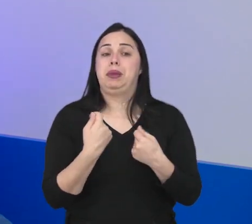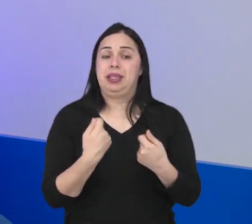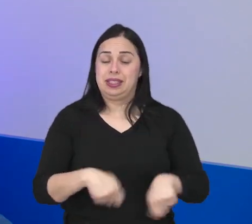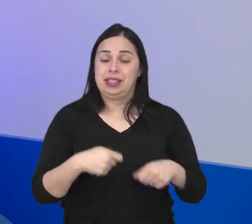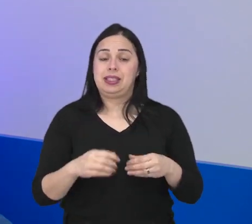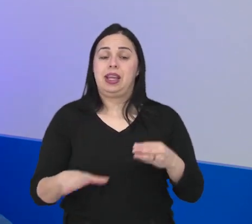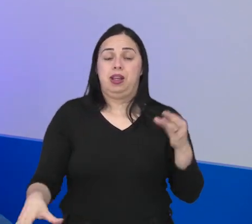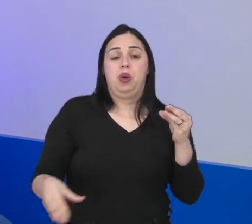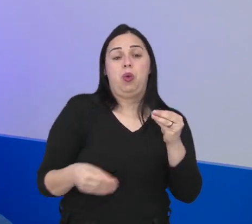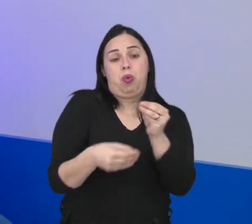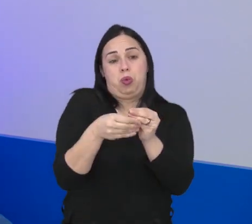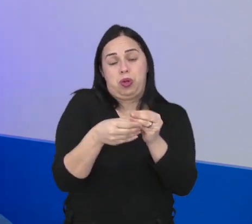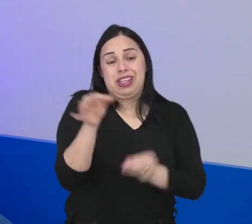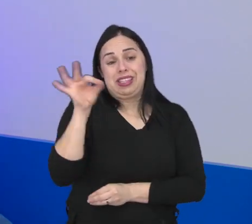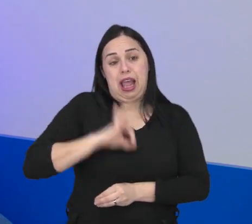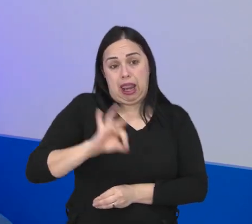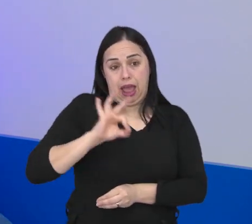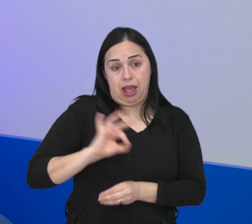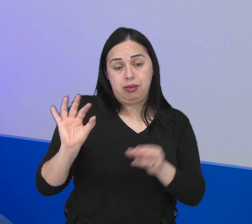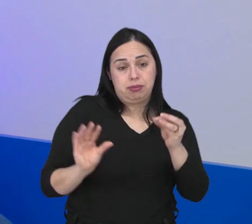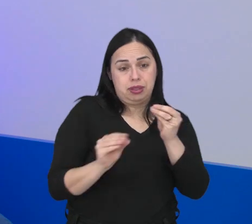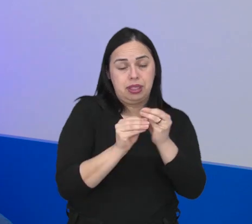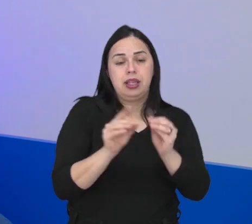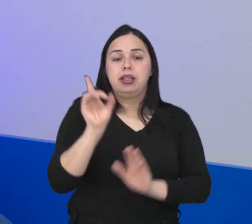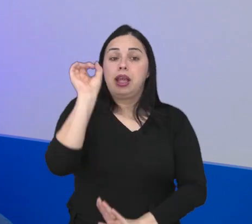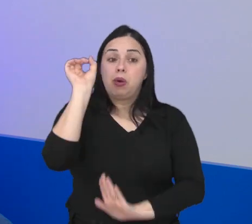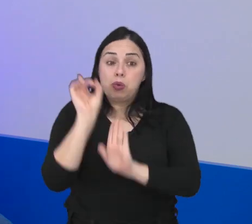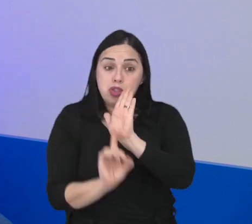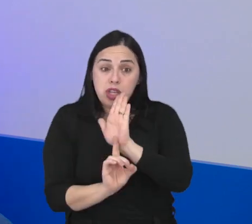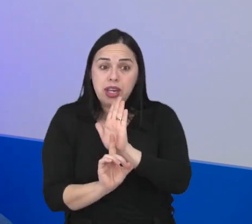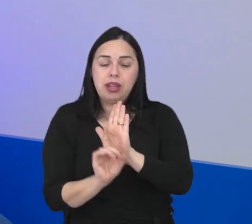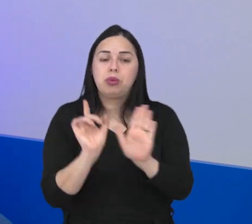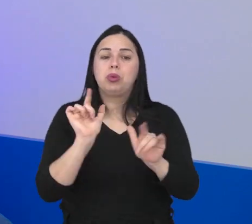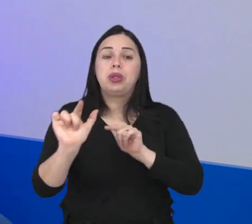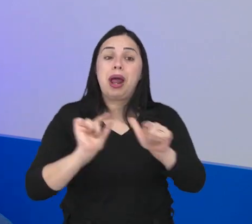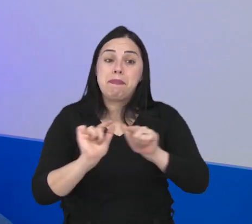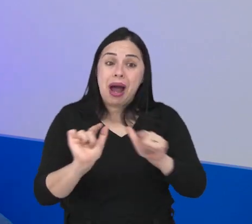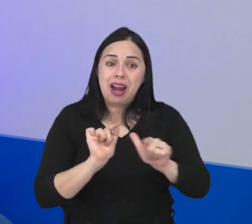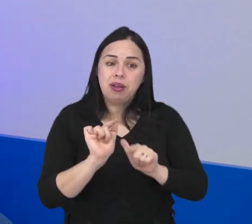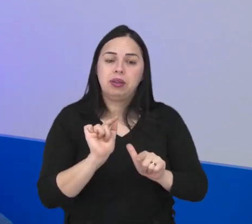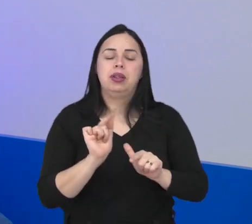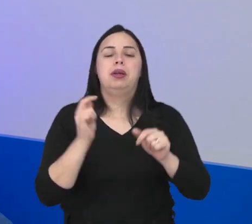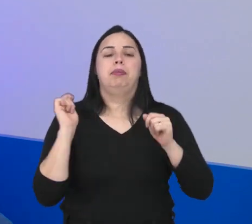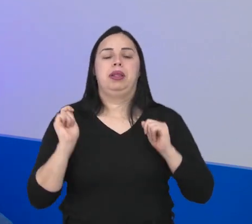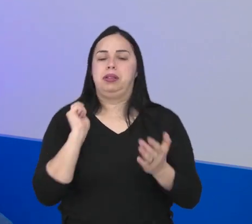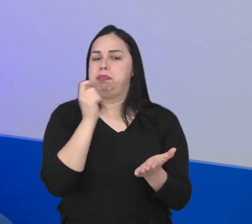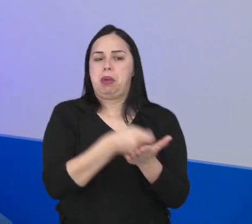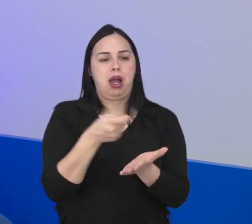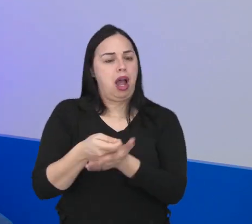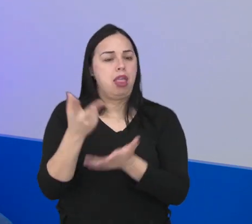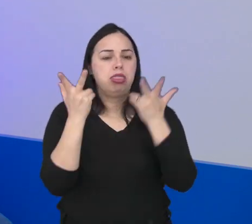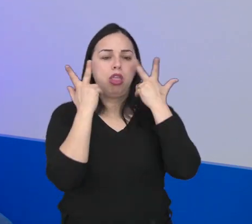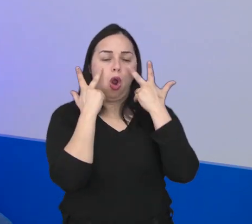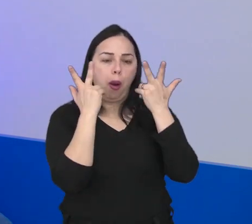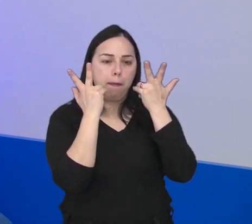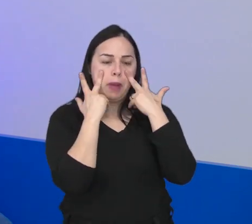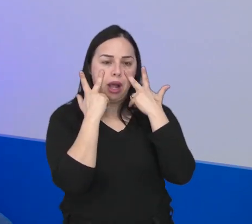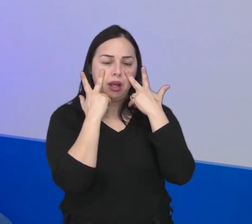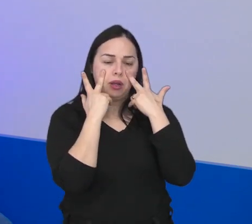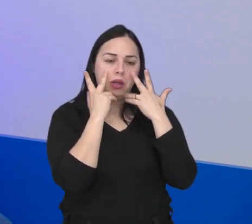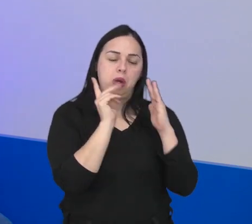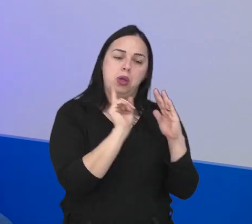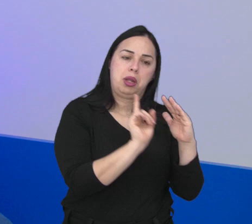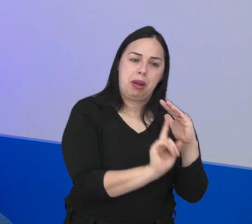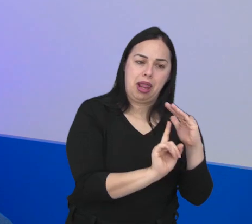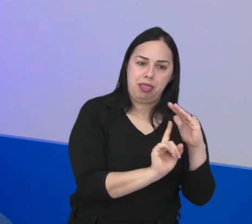o adicional noturno. Então, todos esses direitos que têm a ver com o trabalho em si, eles devem ser pagos normalmente, mesmo